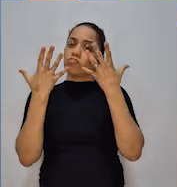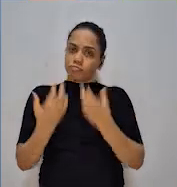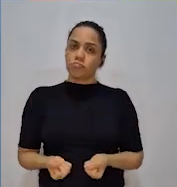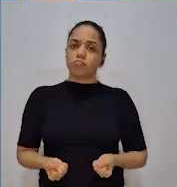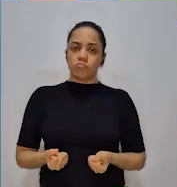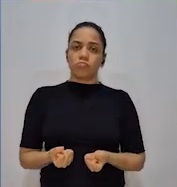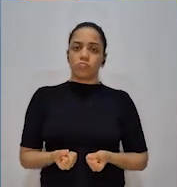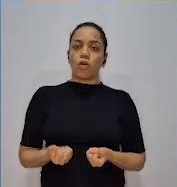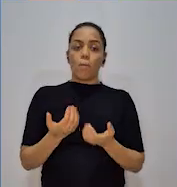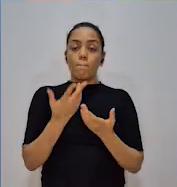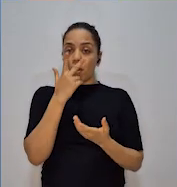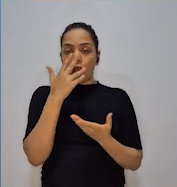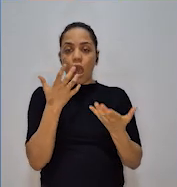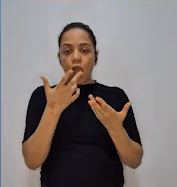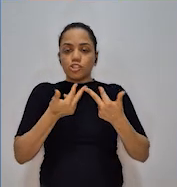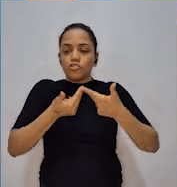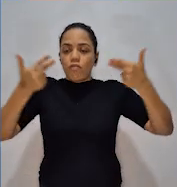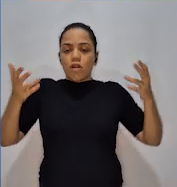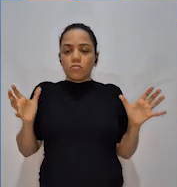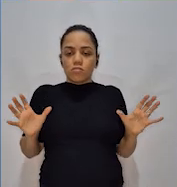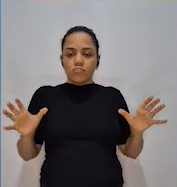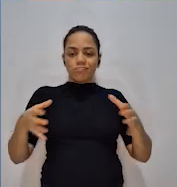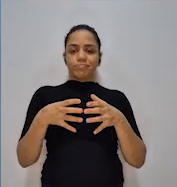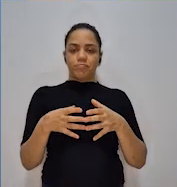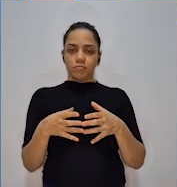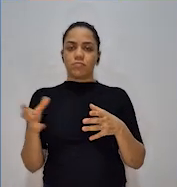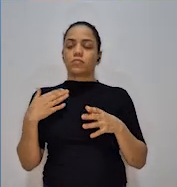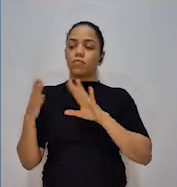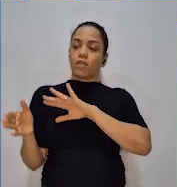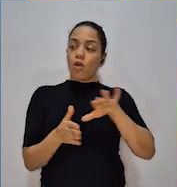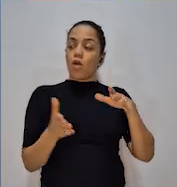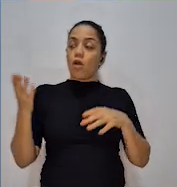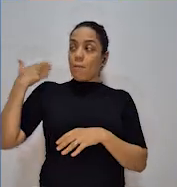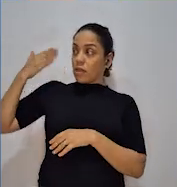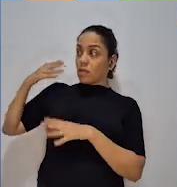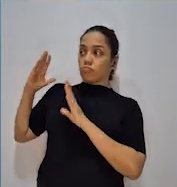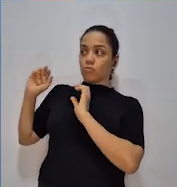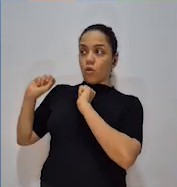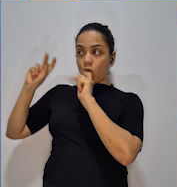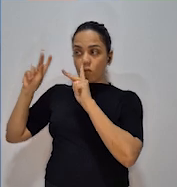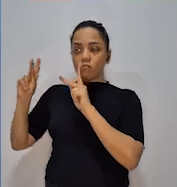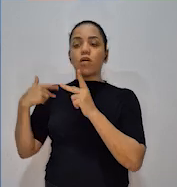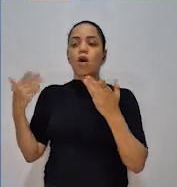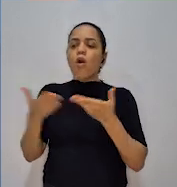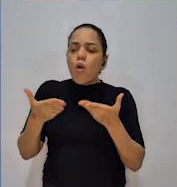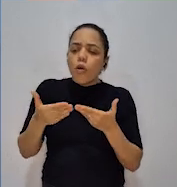que ampliasse a diversidade. Quando eu tiro a fotografia atual, que é o segundo estágio, eu vou olhar para hoje, então. Quantas pessoas negras eu tenho?